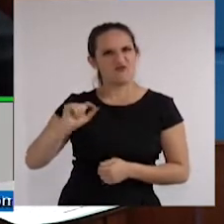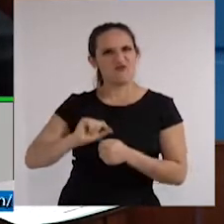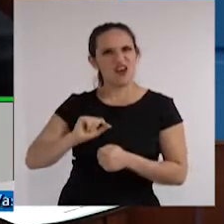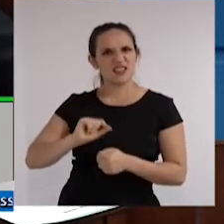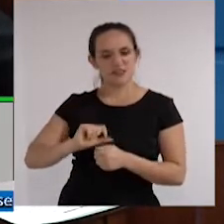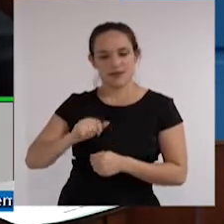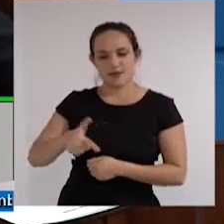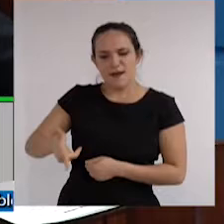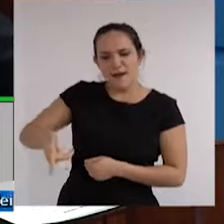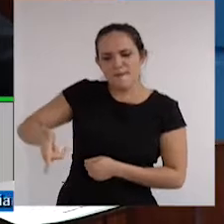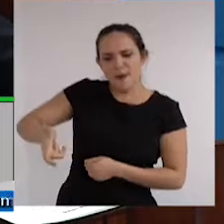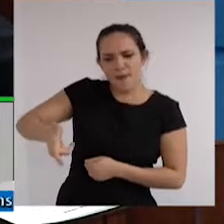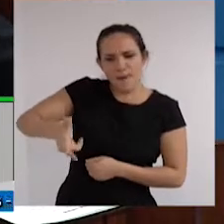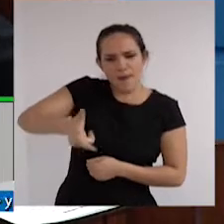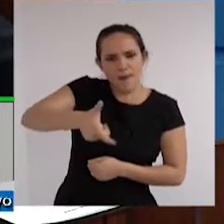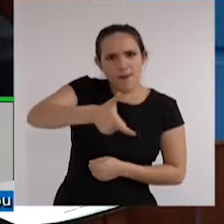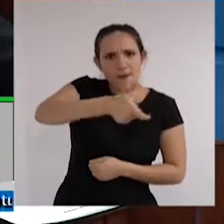sumárias,